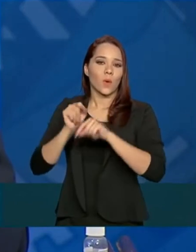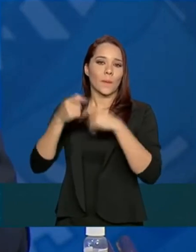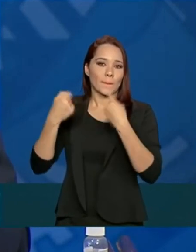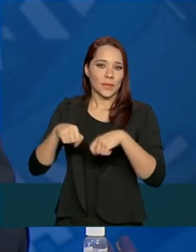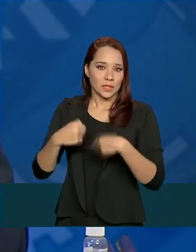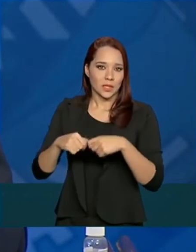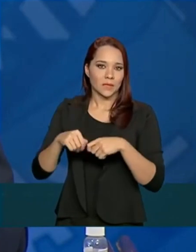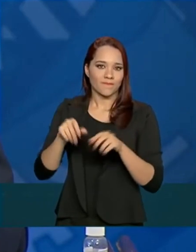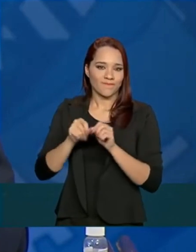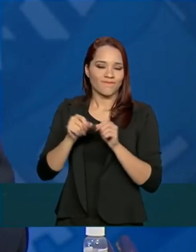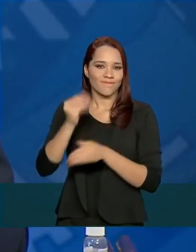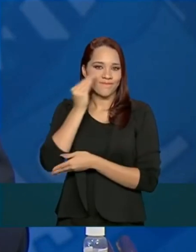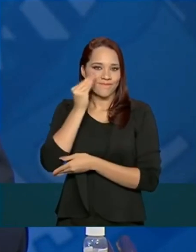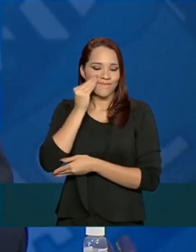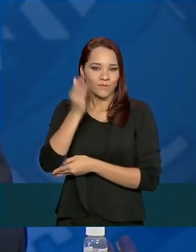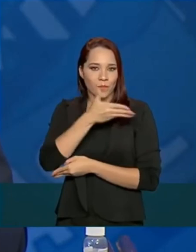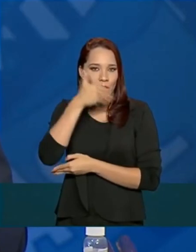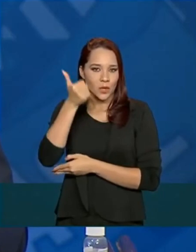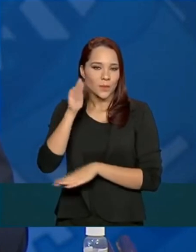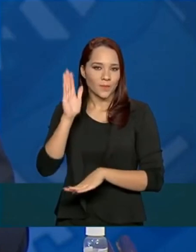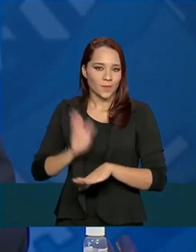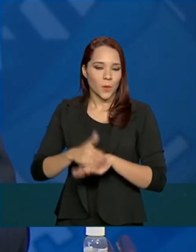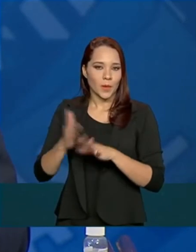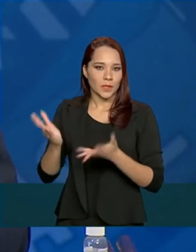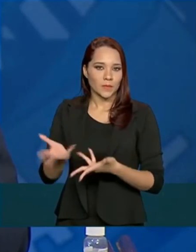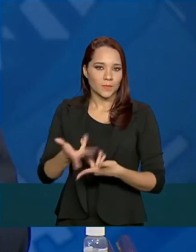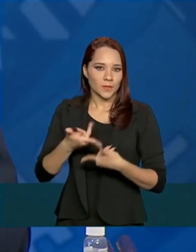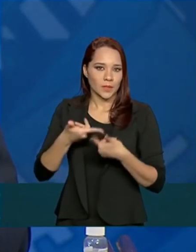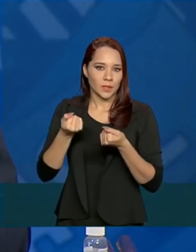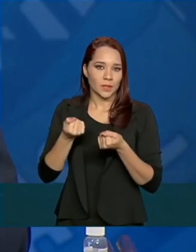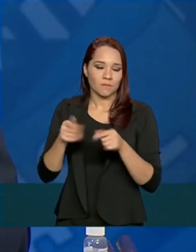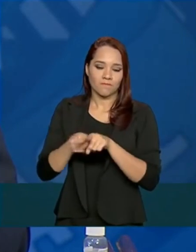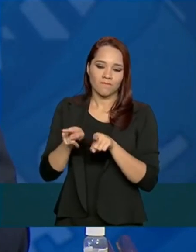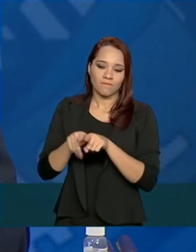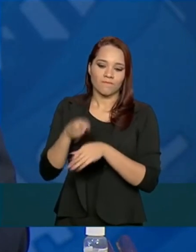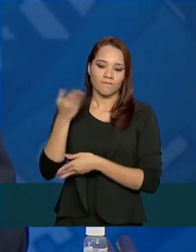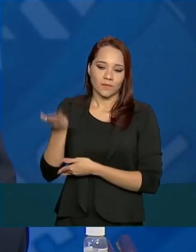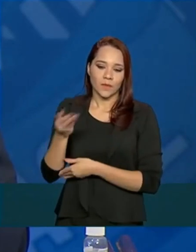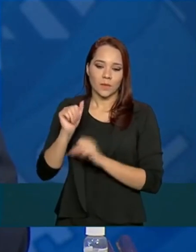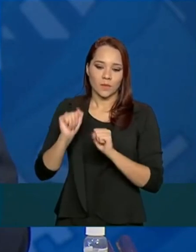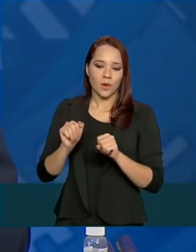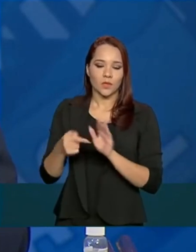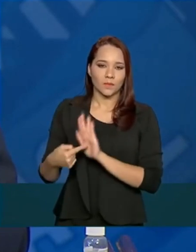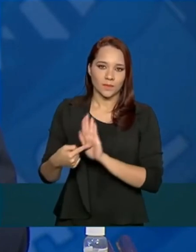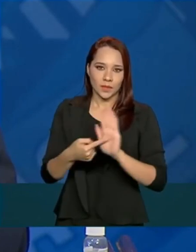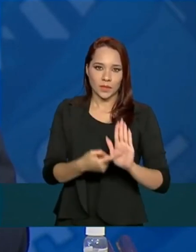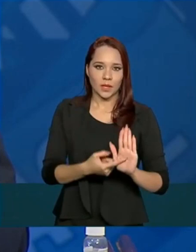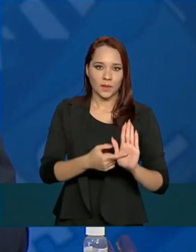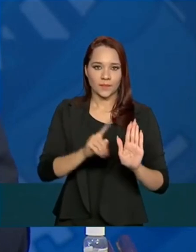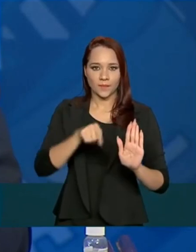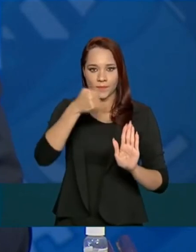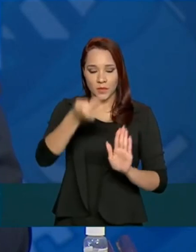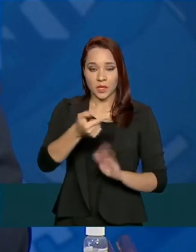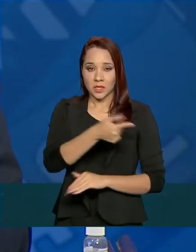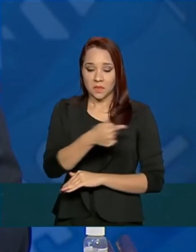para gerar uma testagem cada vez melhor e com maior eficiência. E, nesse sentido, a gente poderá apresentar creio